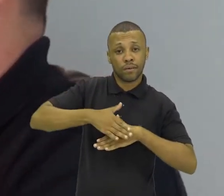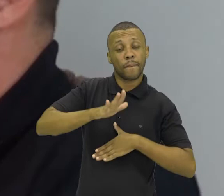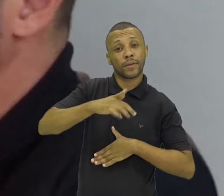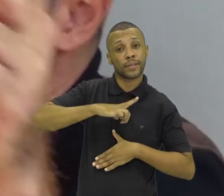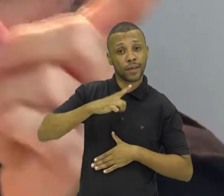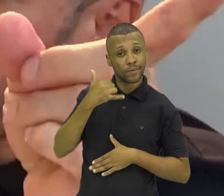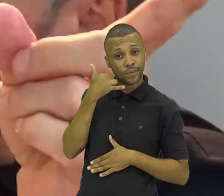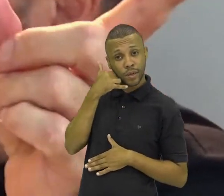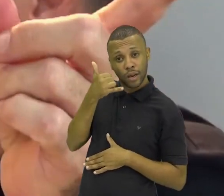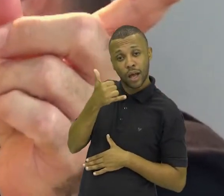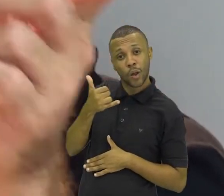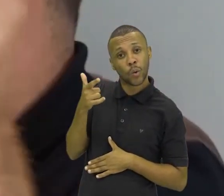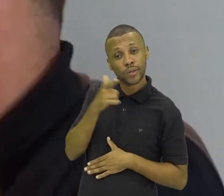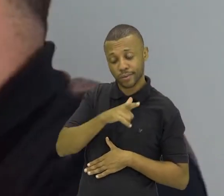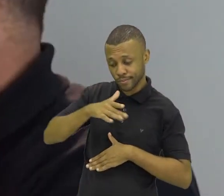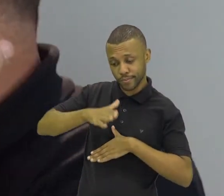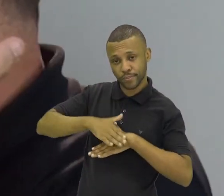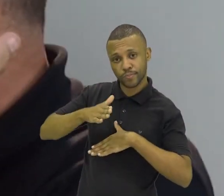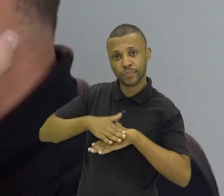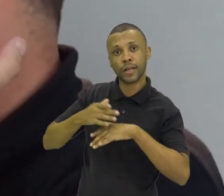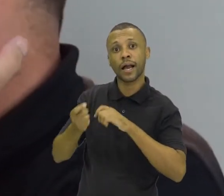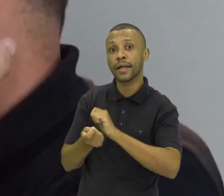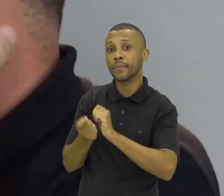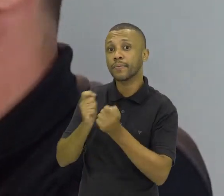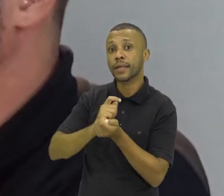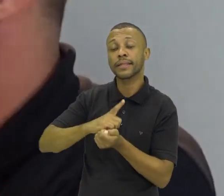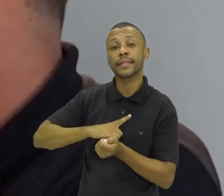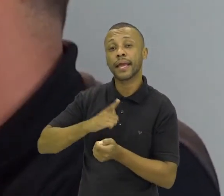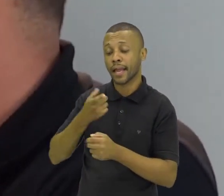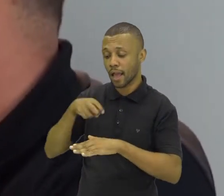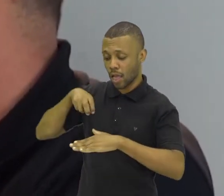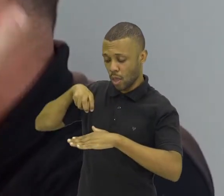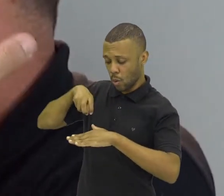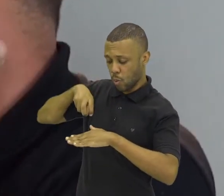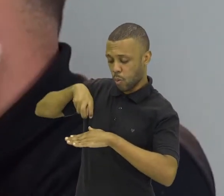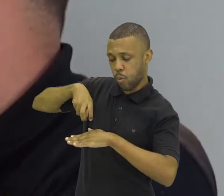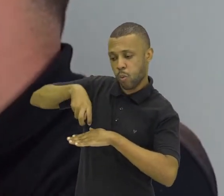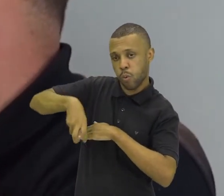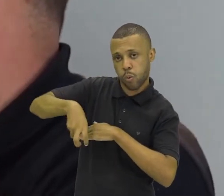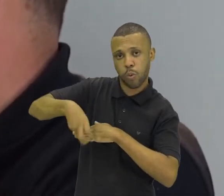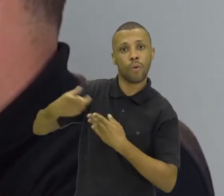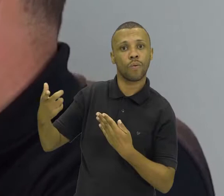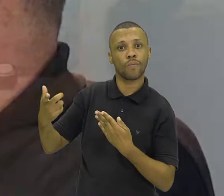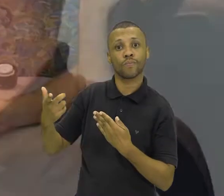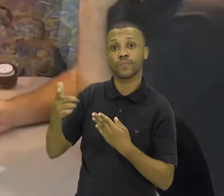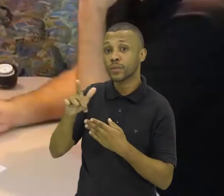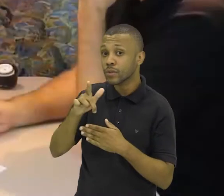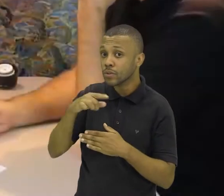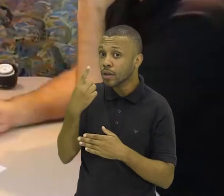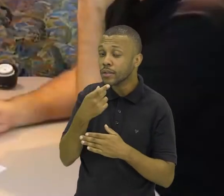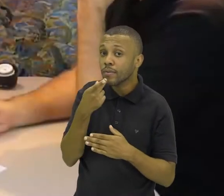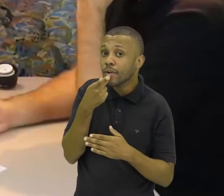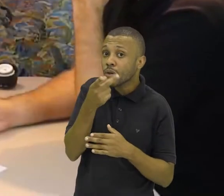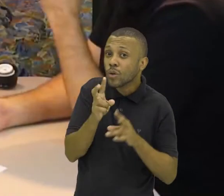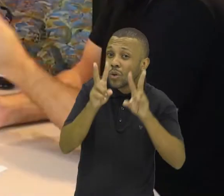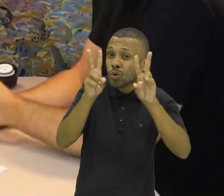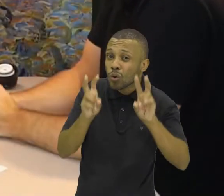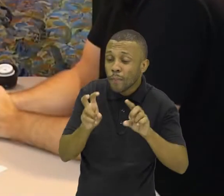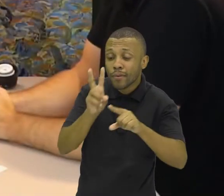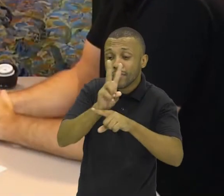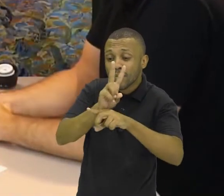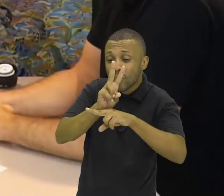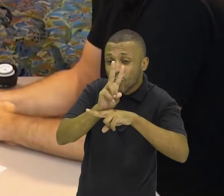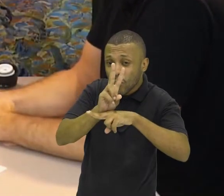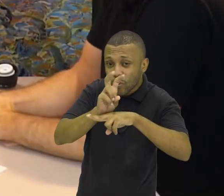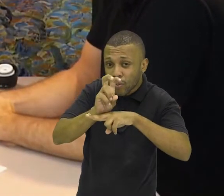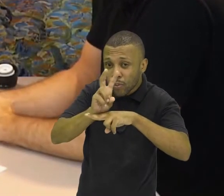sentido, mas eu tenho que ir lá e dar a volta, porque a rampa só tem rampa de um lado. Isso porque estamos falando de um equipamento urbano, de um meio de